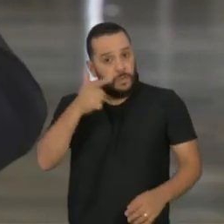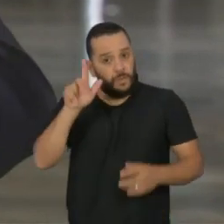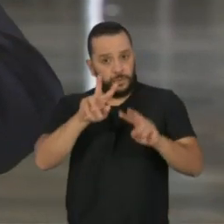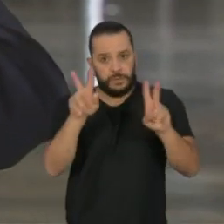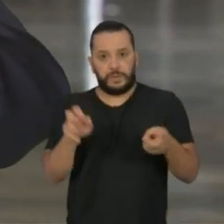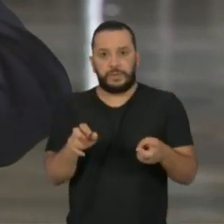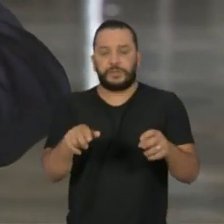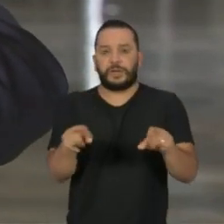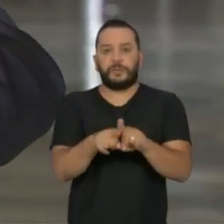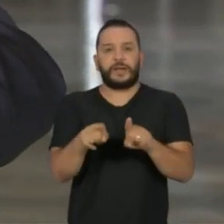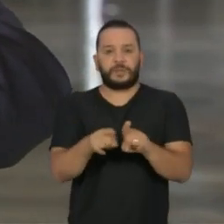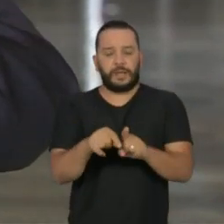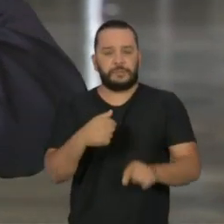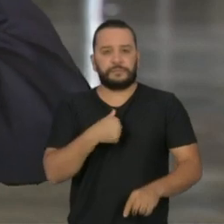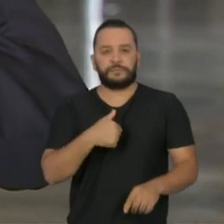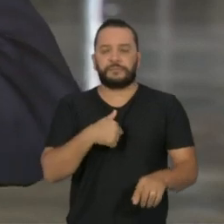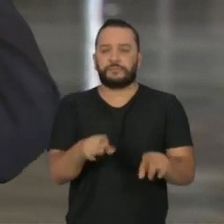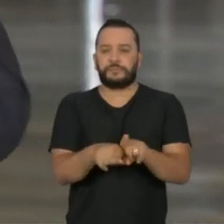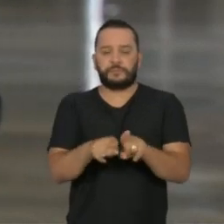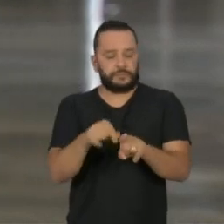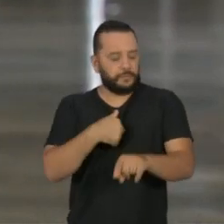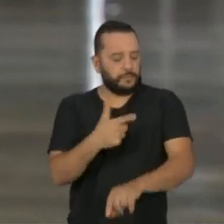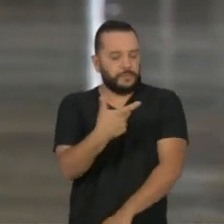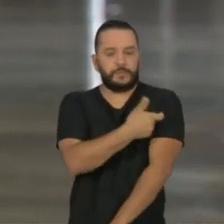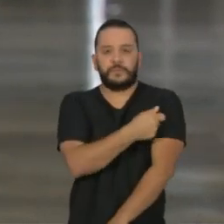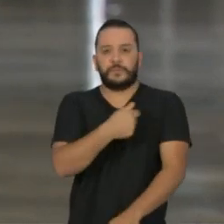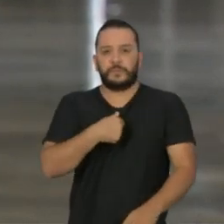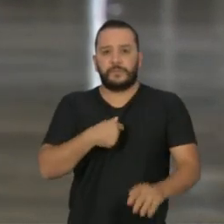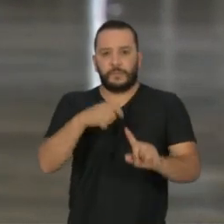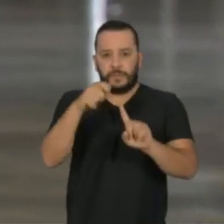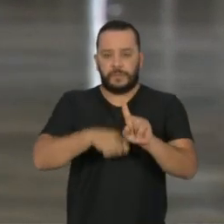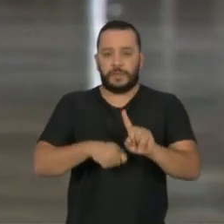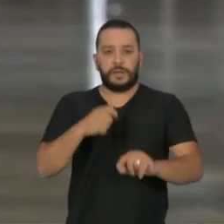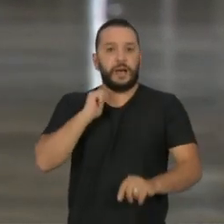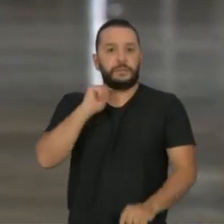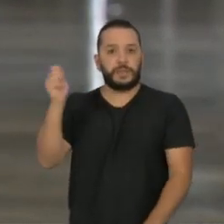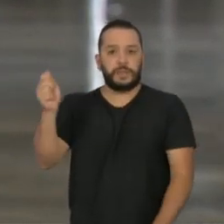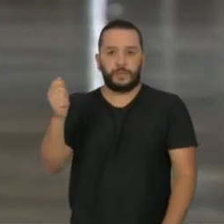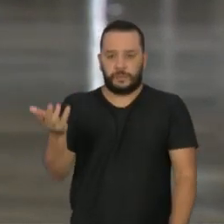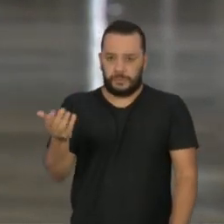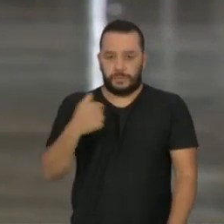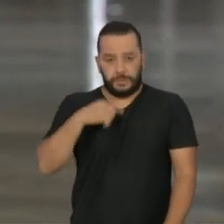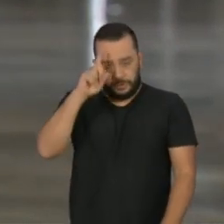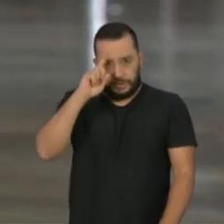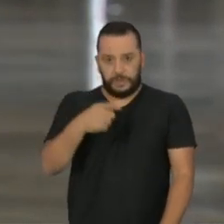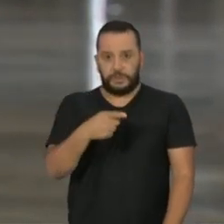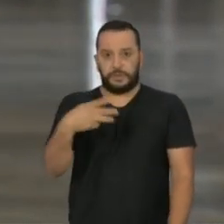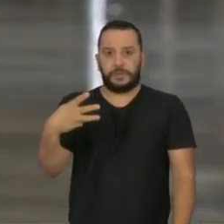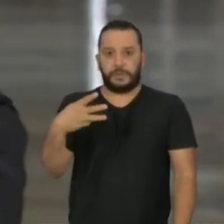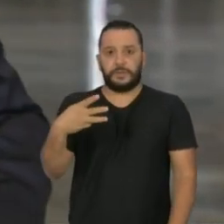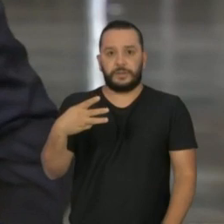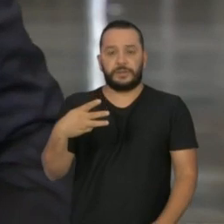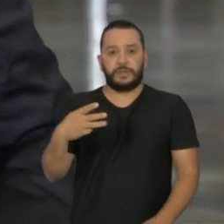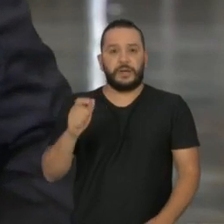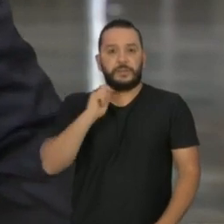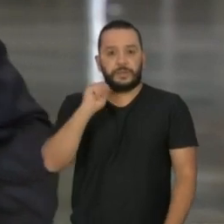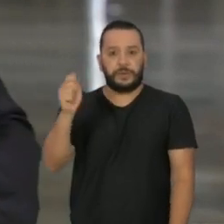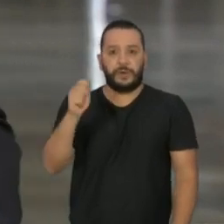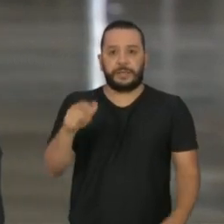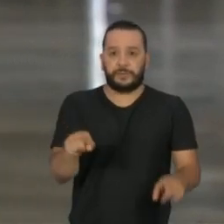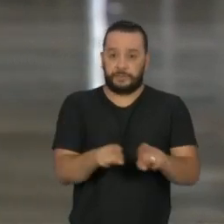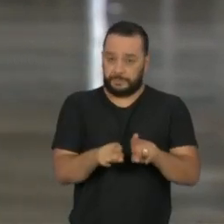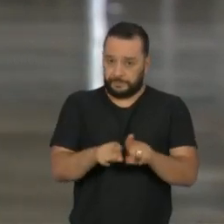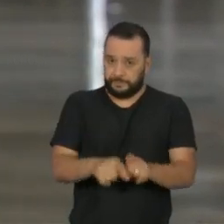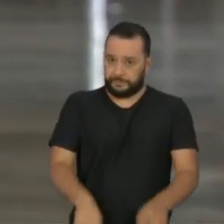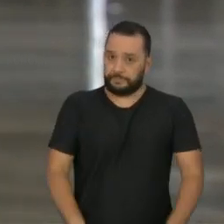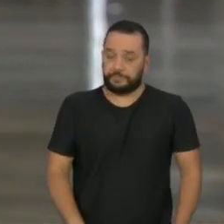que a vacinação em farmácias é para o mês de abril, a partir do dia 13 de abril. Perdão, corrigindo a informação correta, a